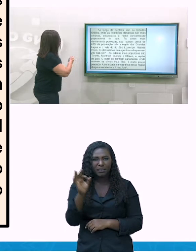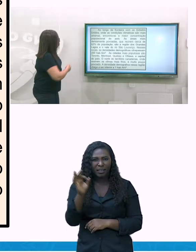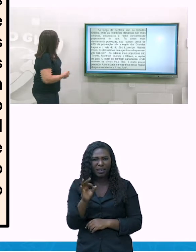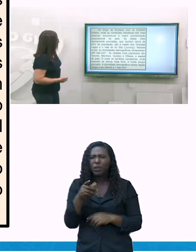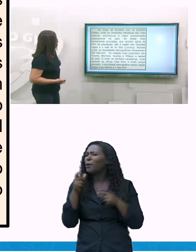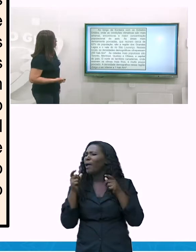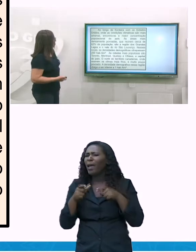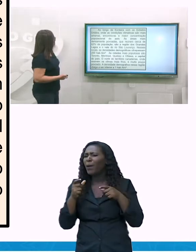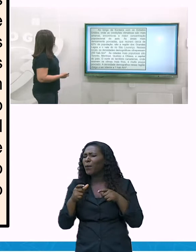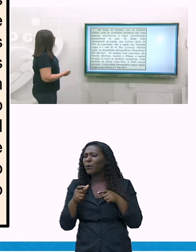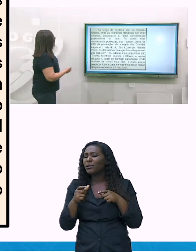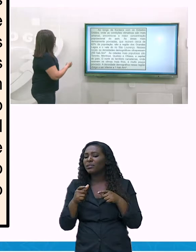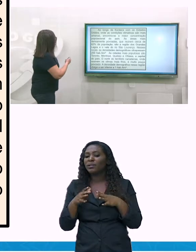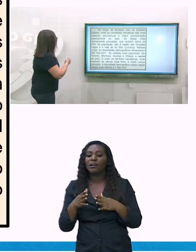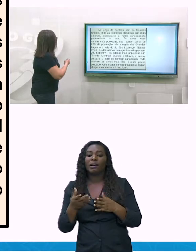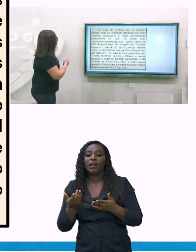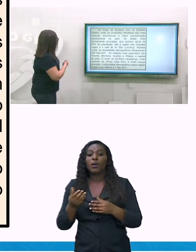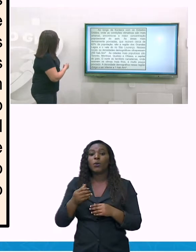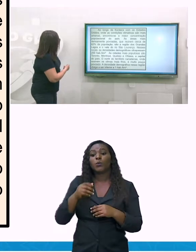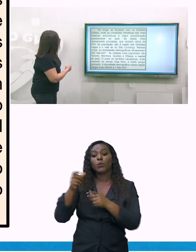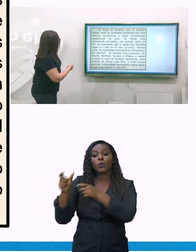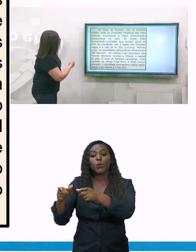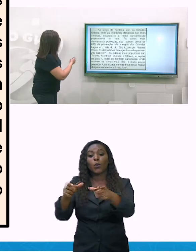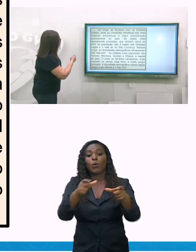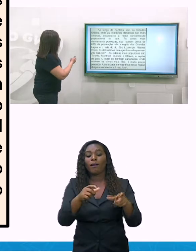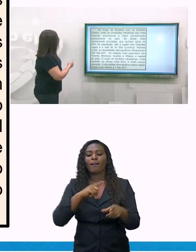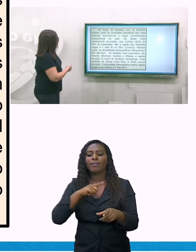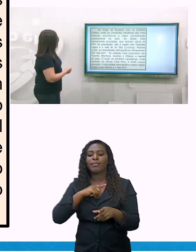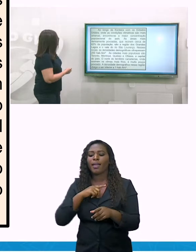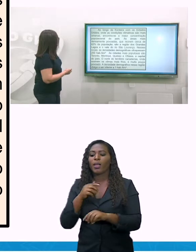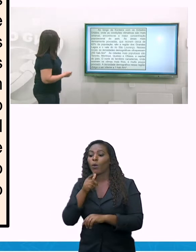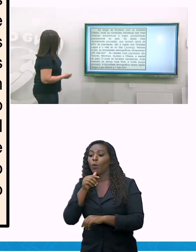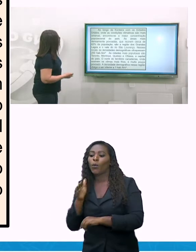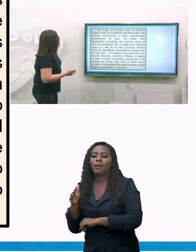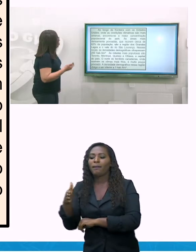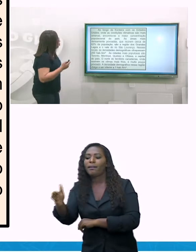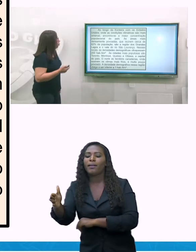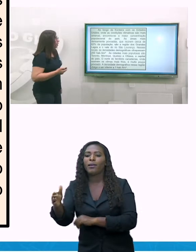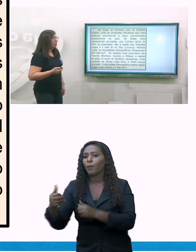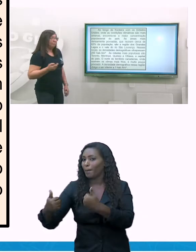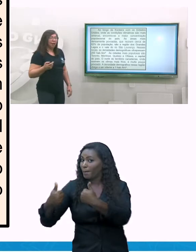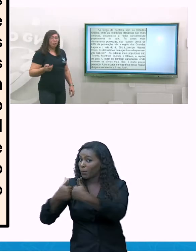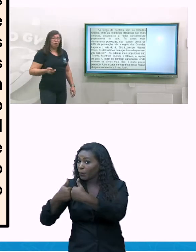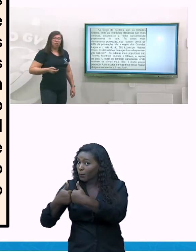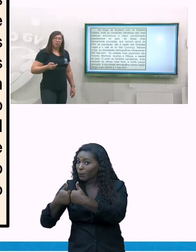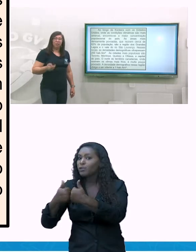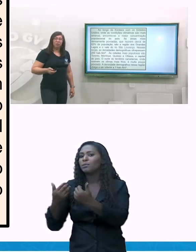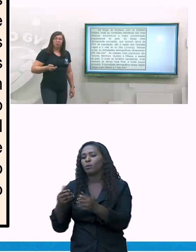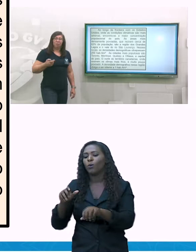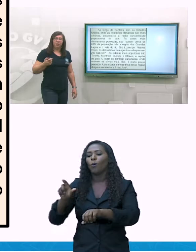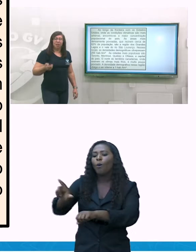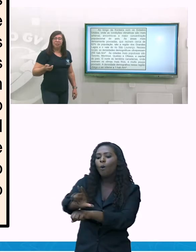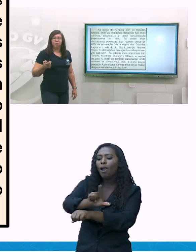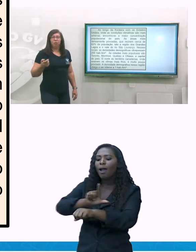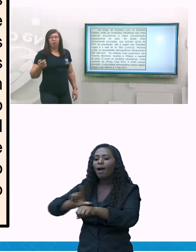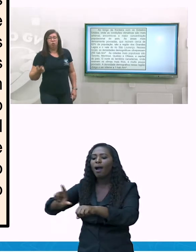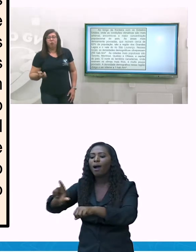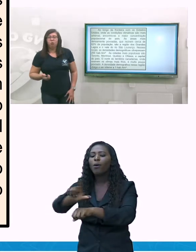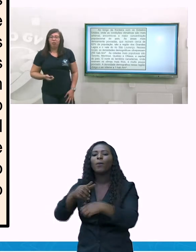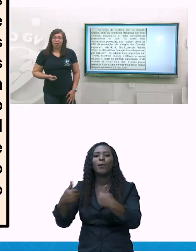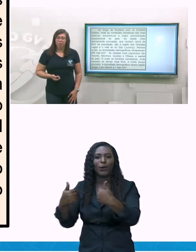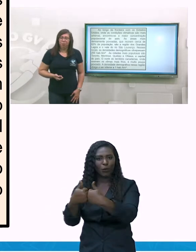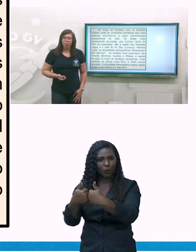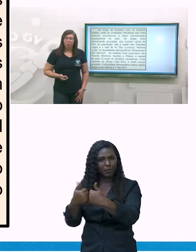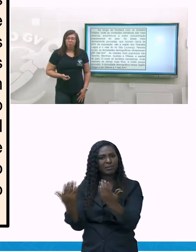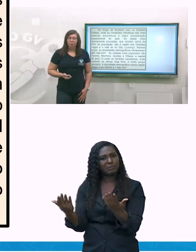Rio São Lourenço. Nesses locais, as densidades demográficas ultrapassam a 200 habitantes por